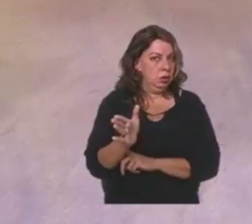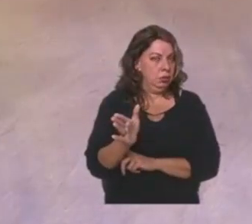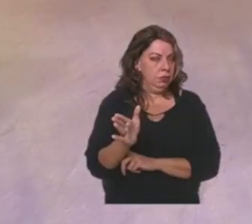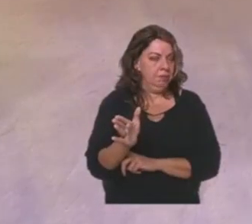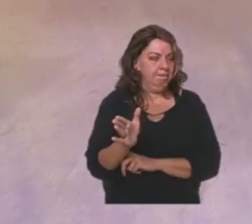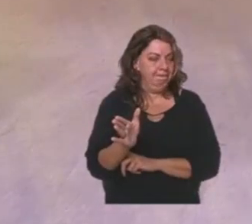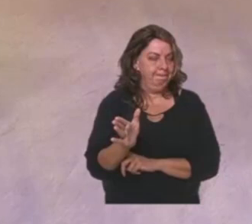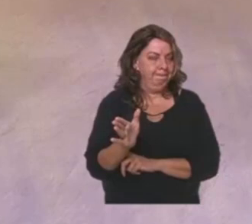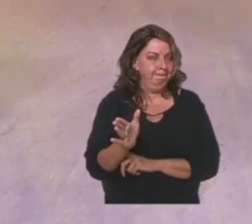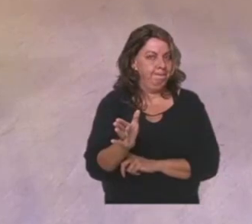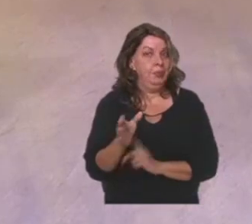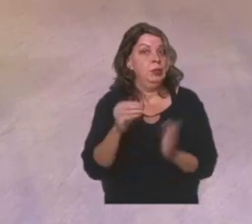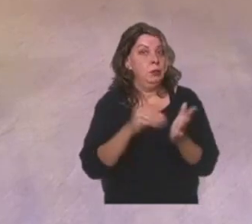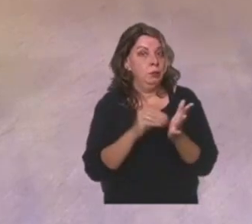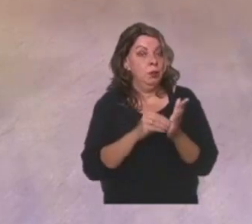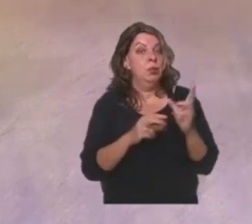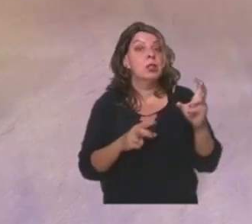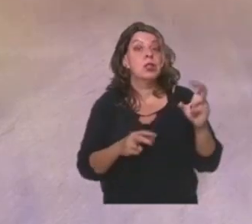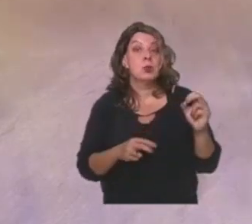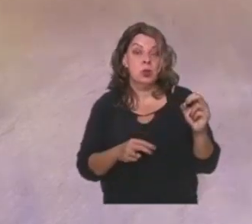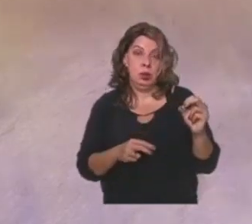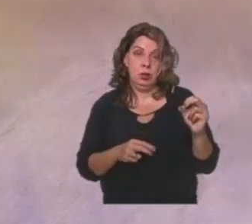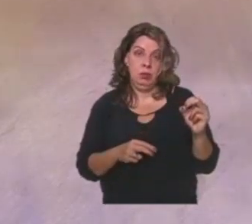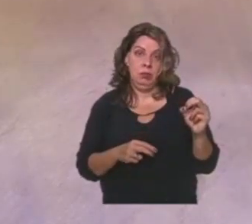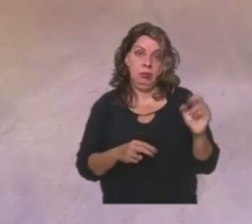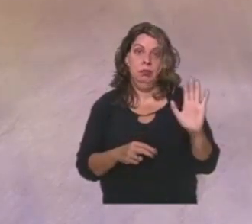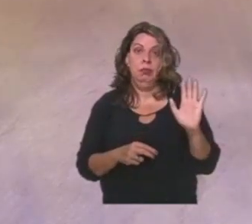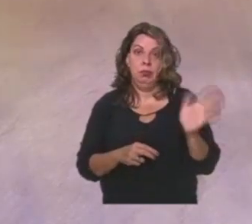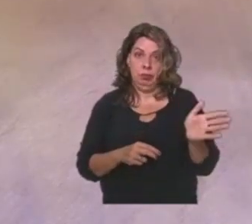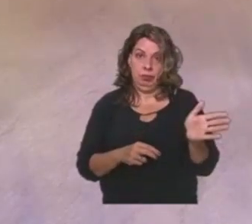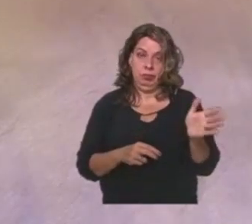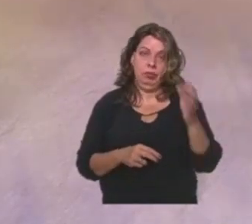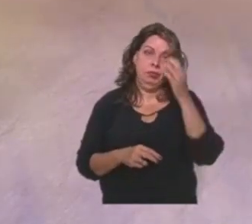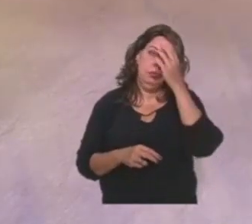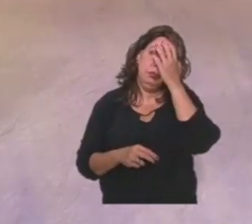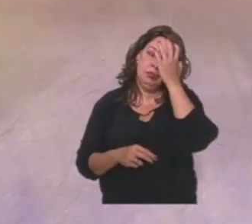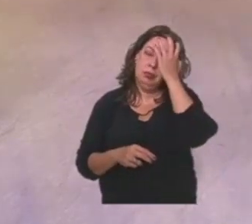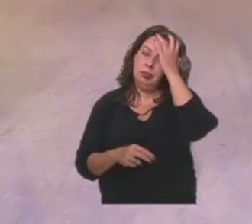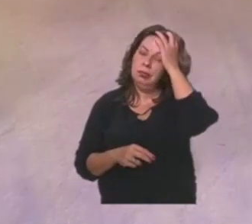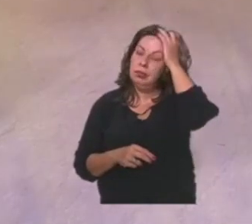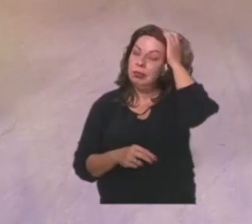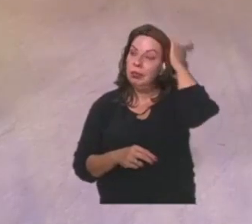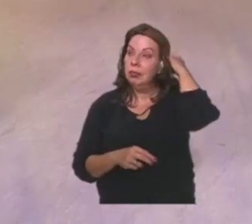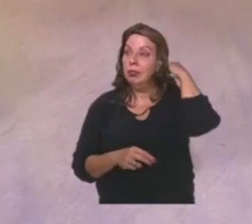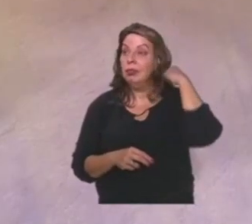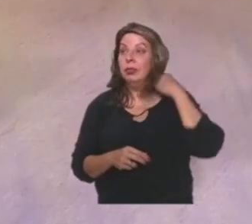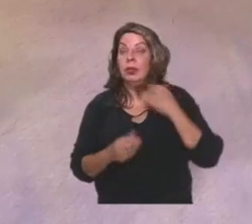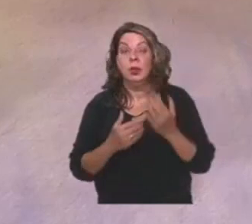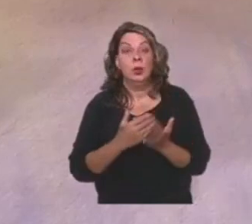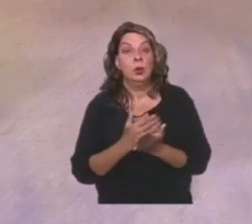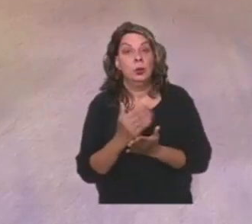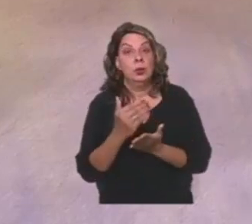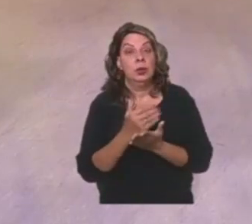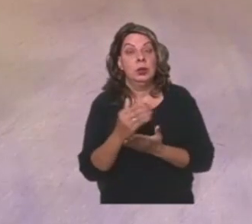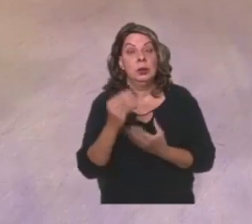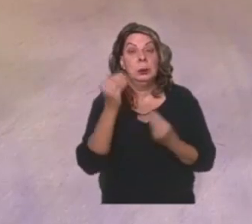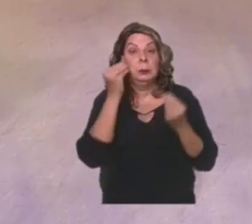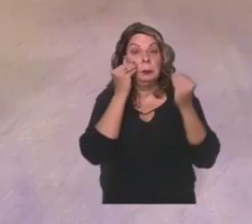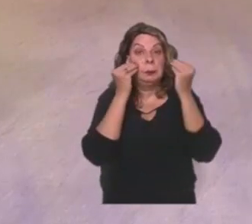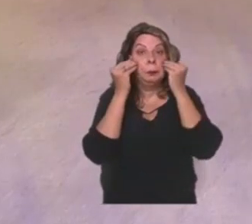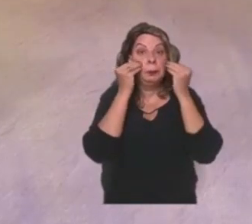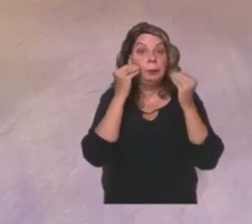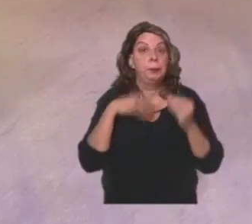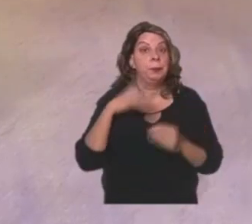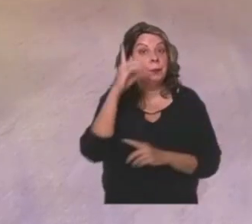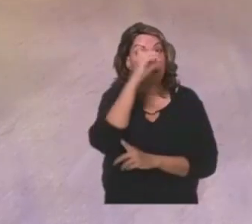100 contemplados só no Gira Sergipe, 50 já foram anunciados. E lembro já começamos a criar aquela expectativa bacana,